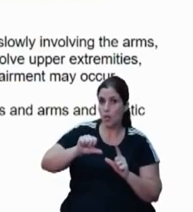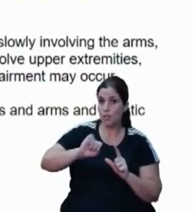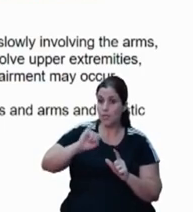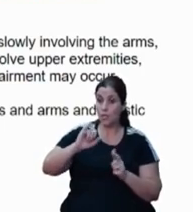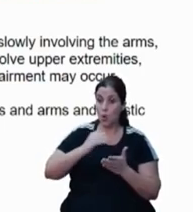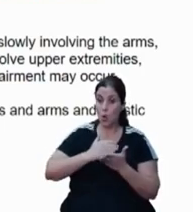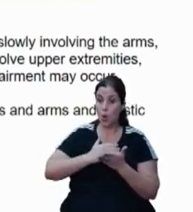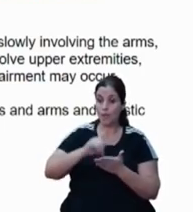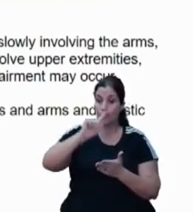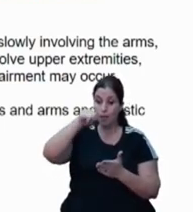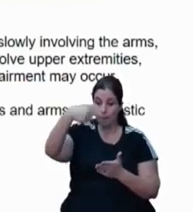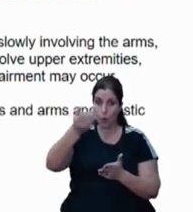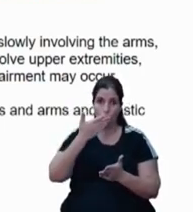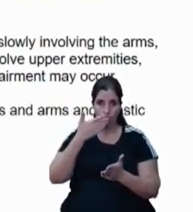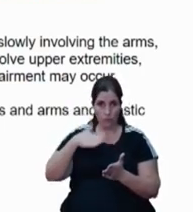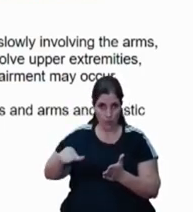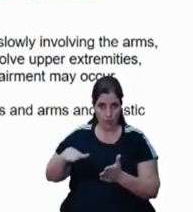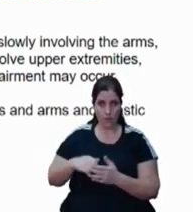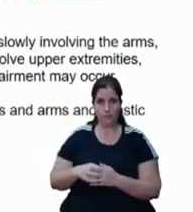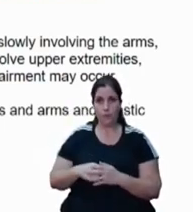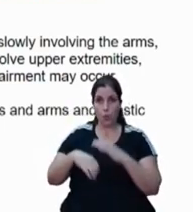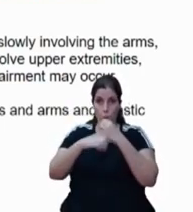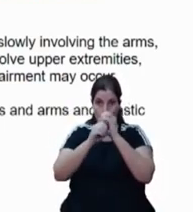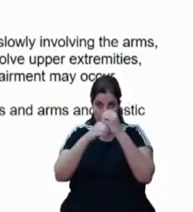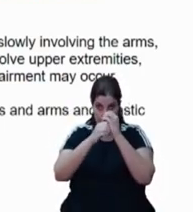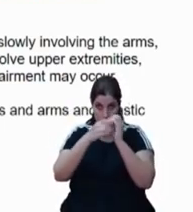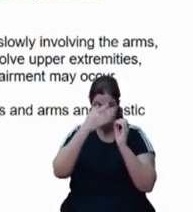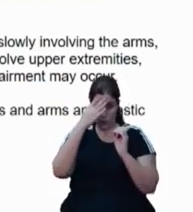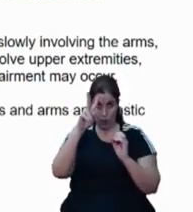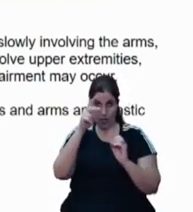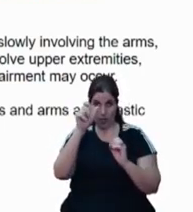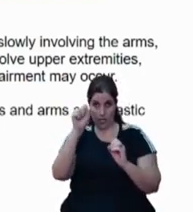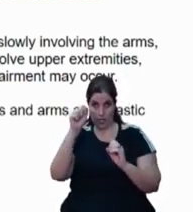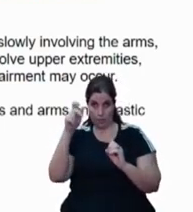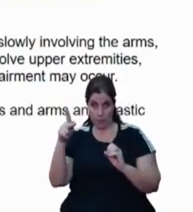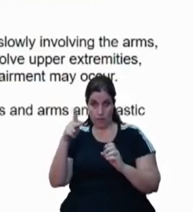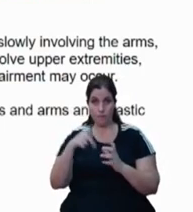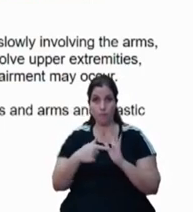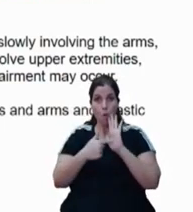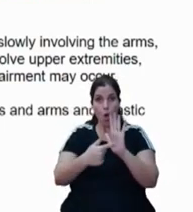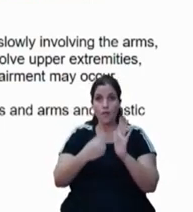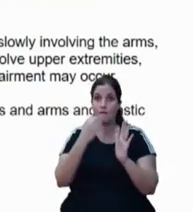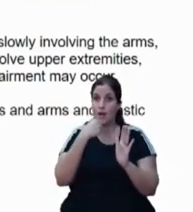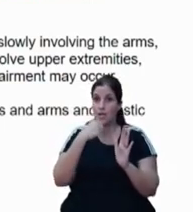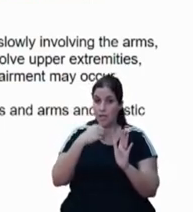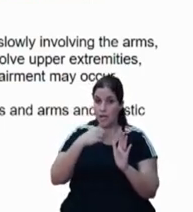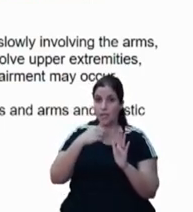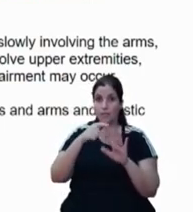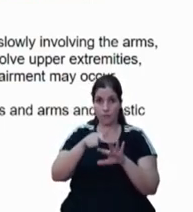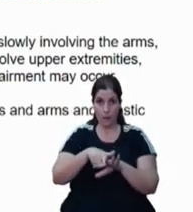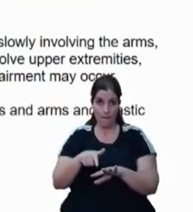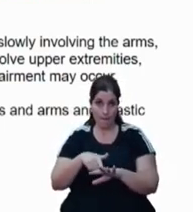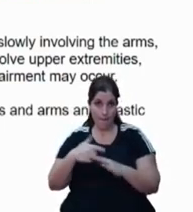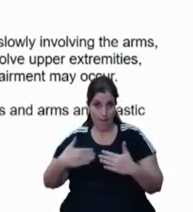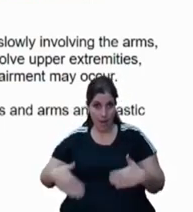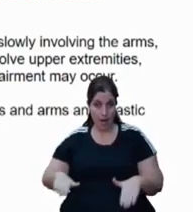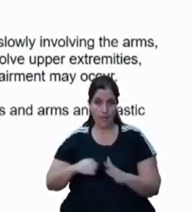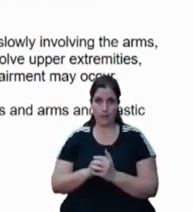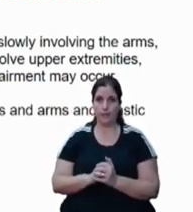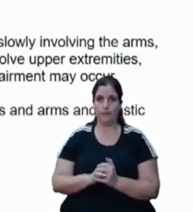infância. O exame de indivíduo com HSP mostra espasticidade e fraqueza nas pernas, em vários